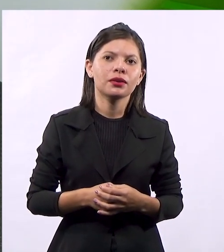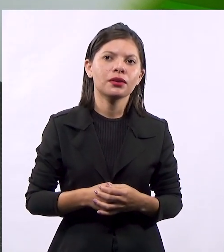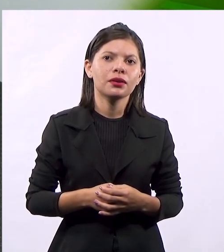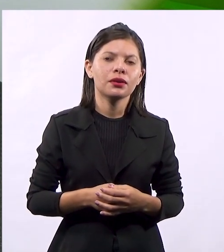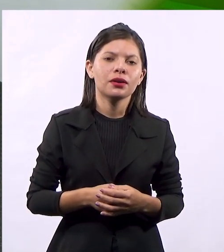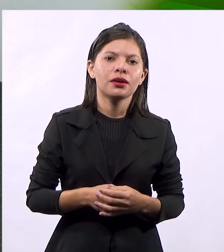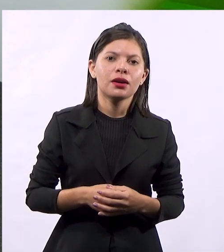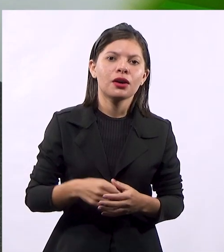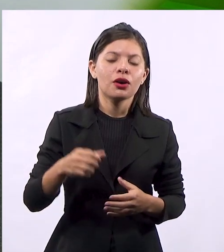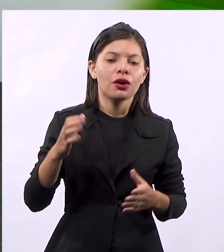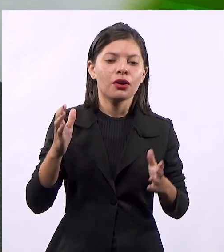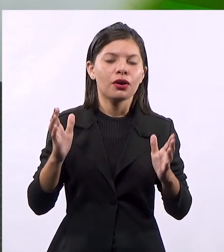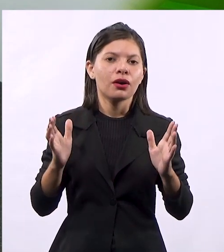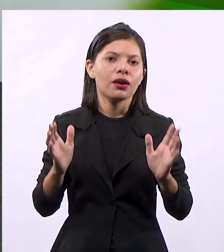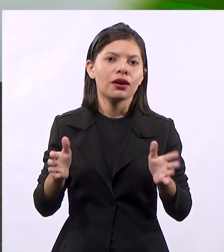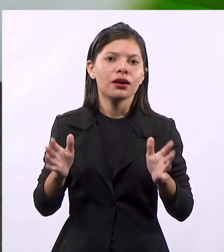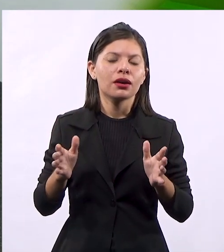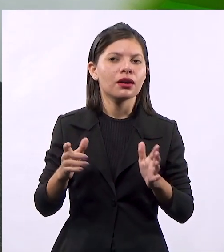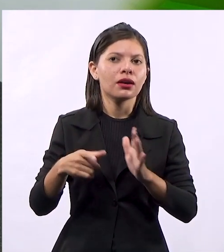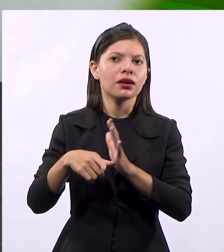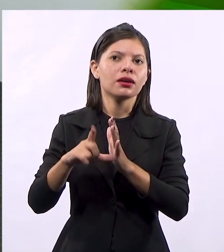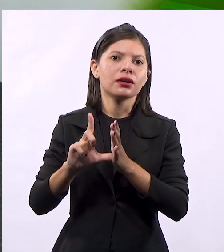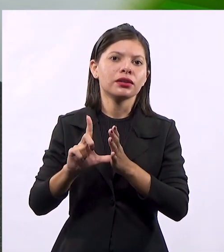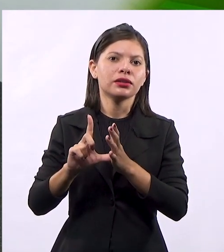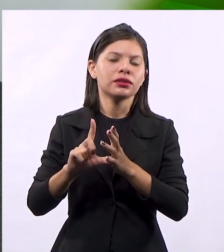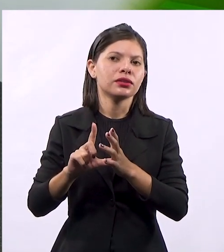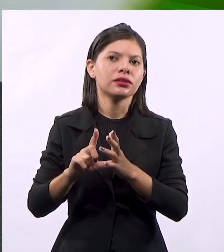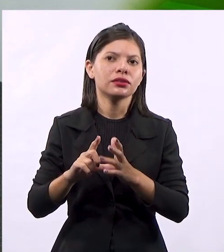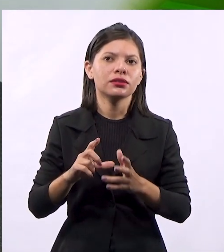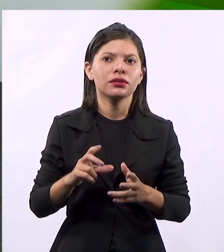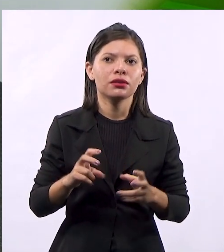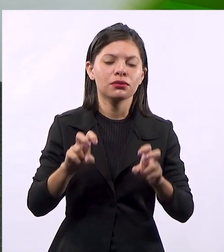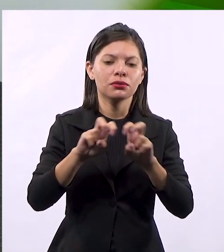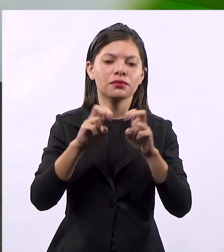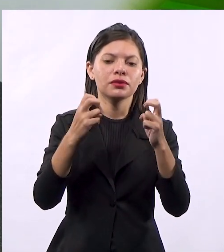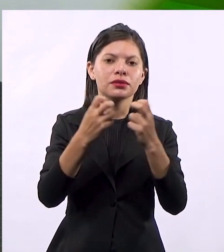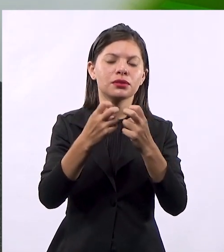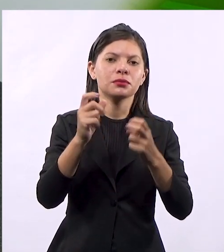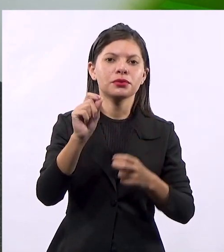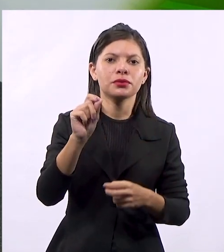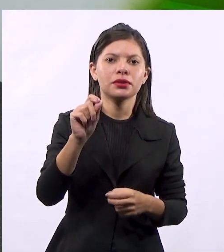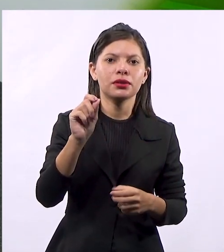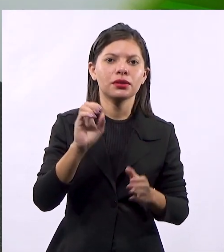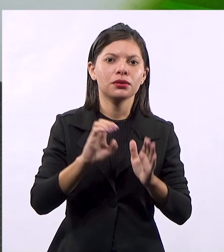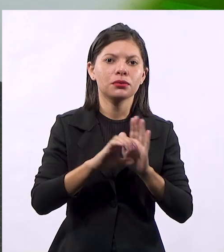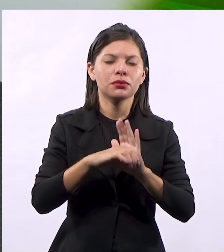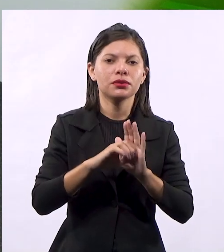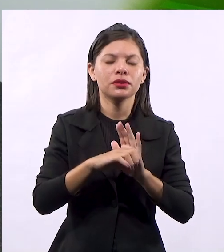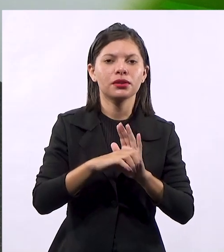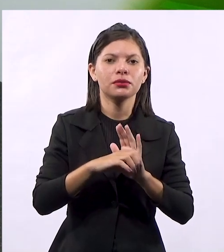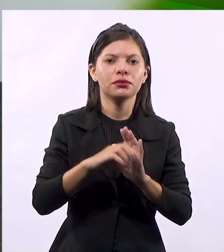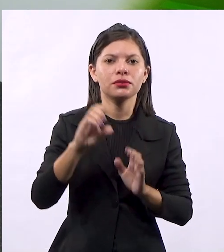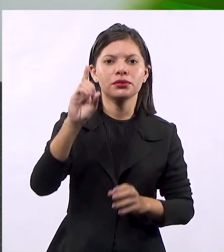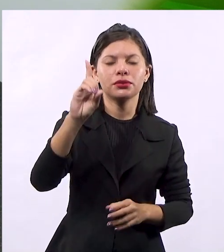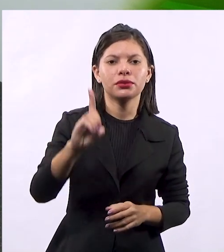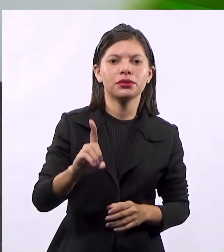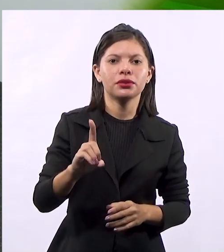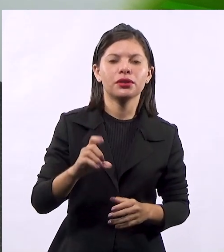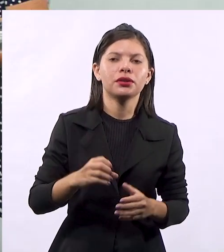dessa reflexão, a gente passa ao segundo episódio da Jornada de Legislação. Vamos acompanhar?